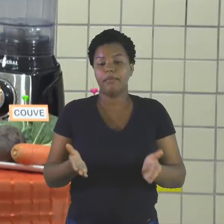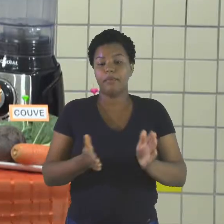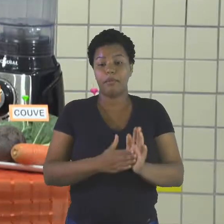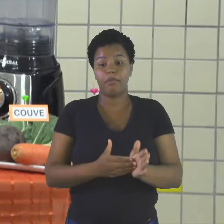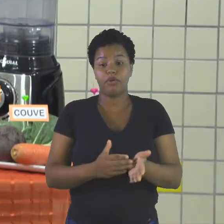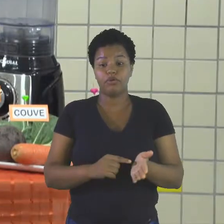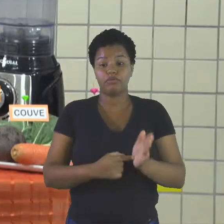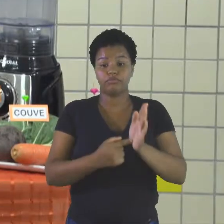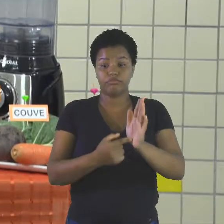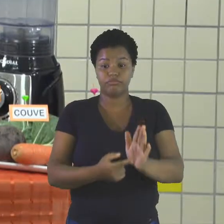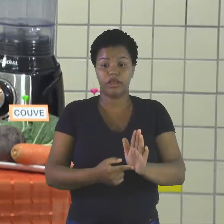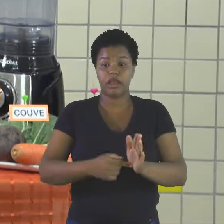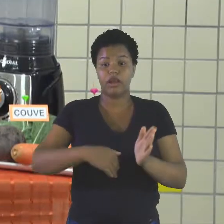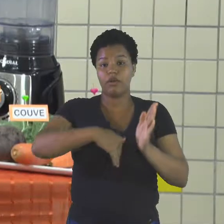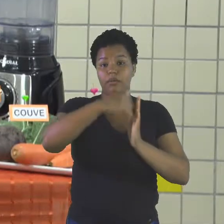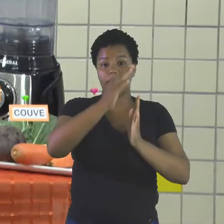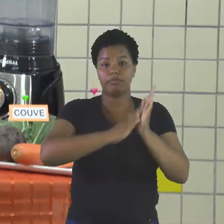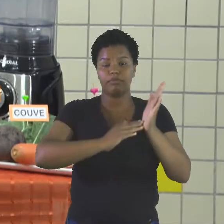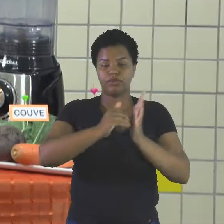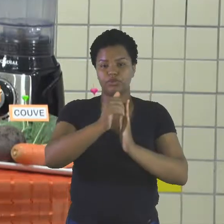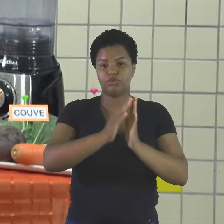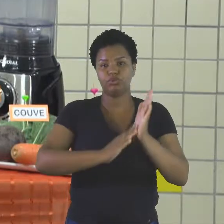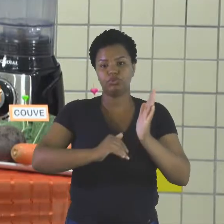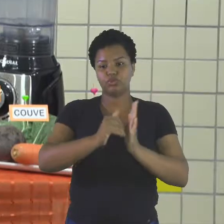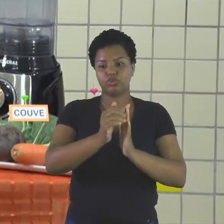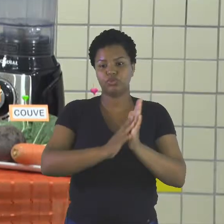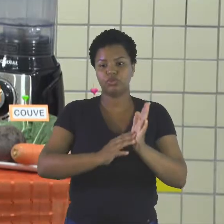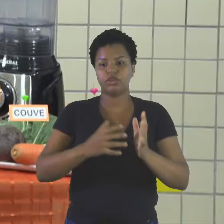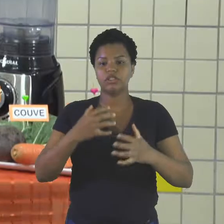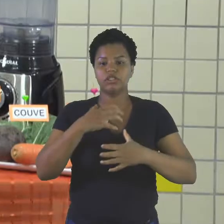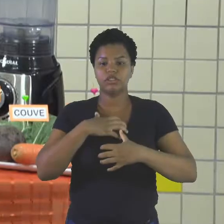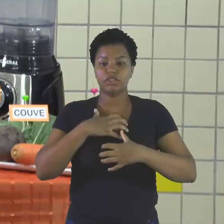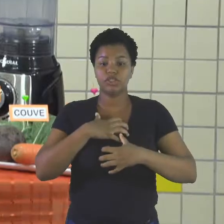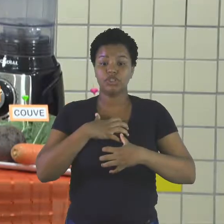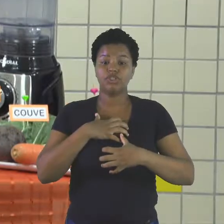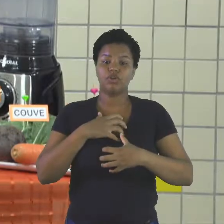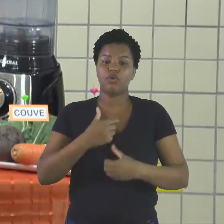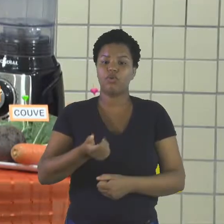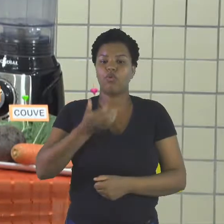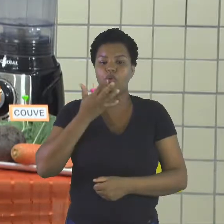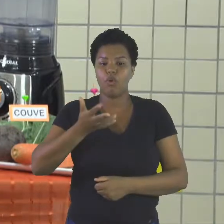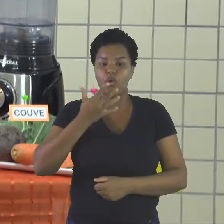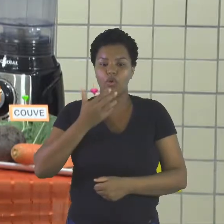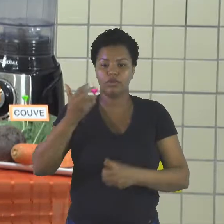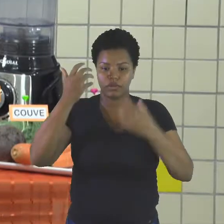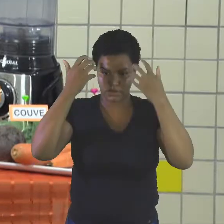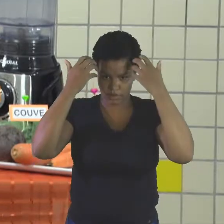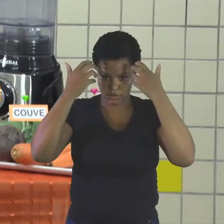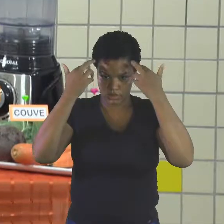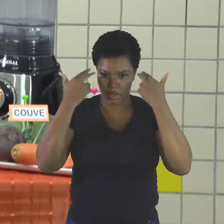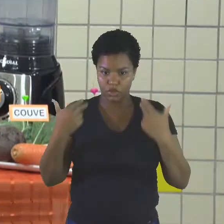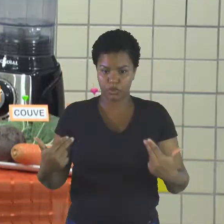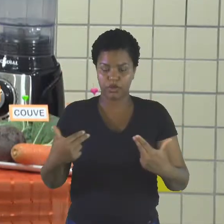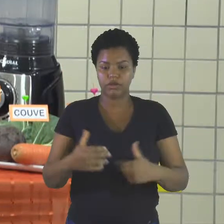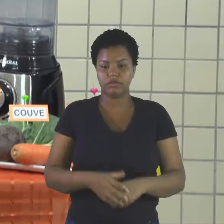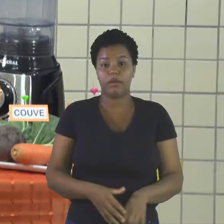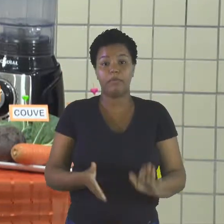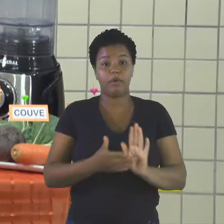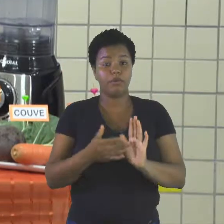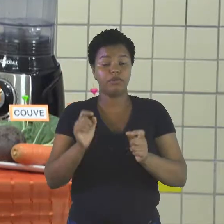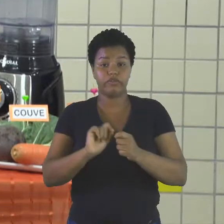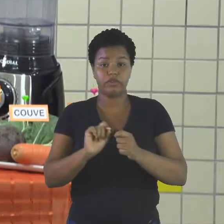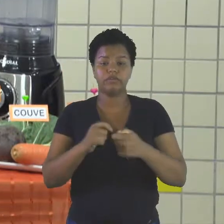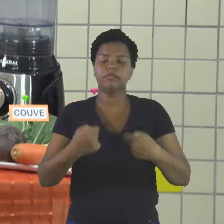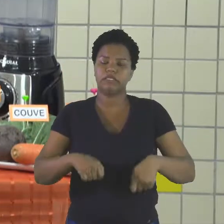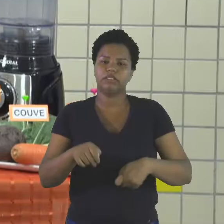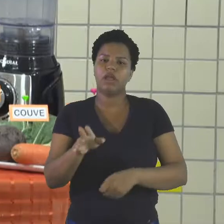pintura na tela sensorial com tintas naturais e para realizar a proposta de Hoje iremos utilizar alguns